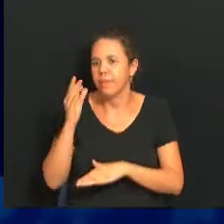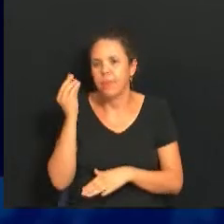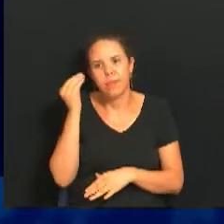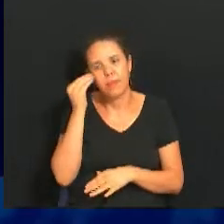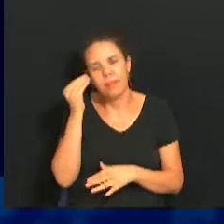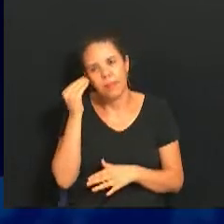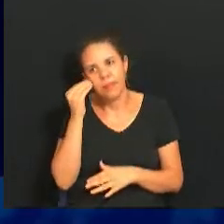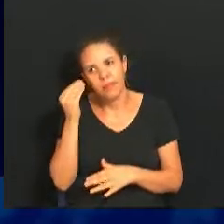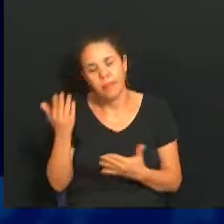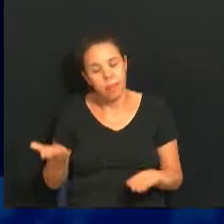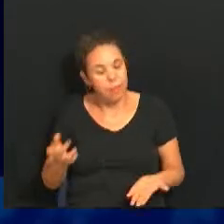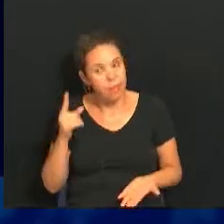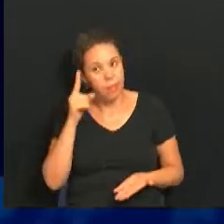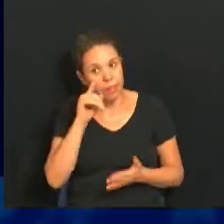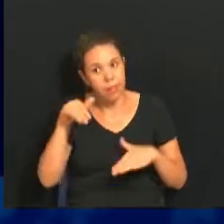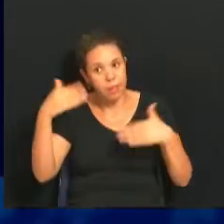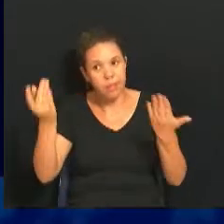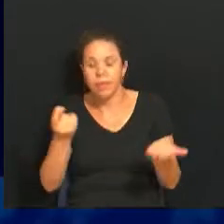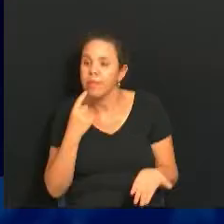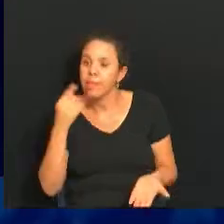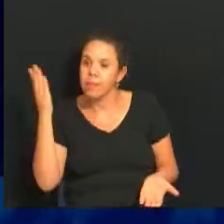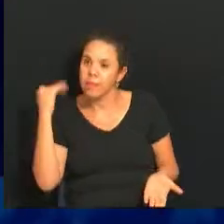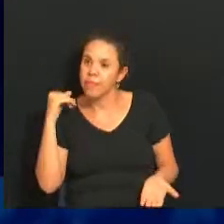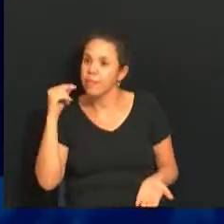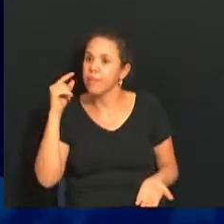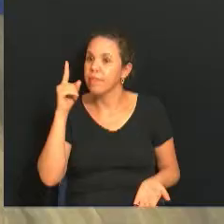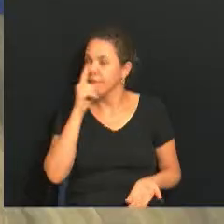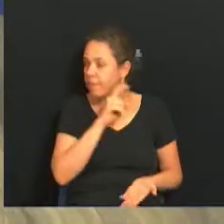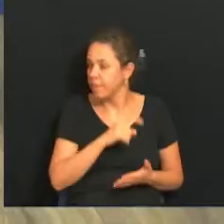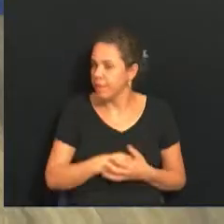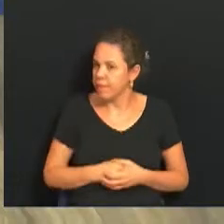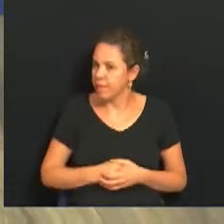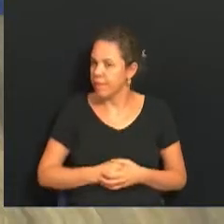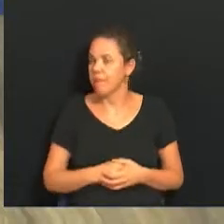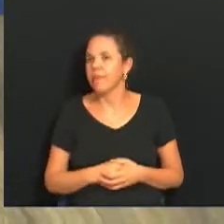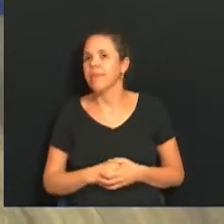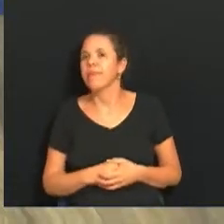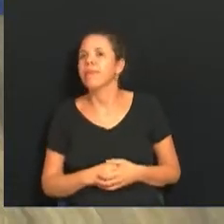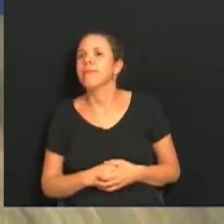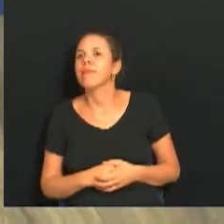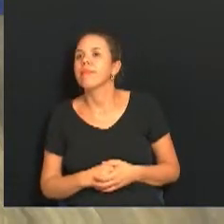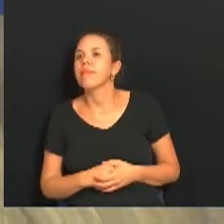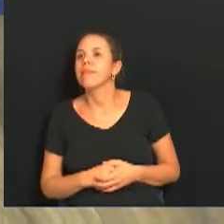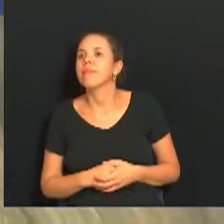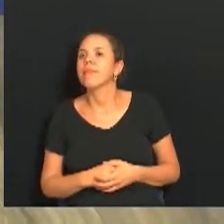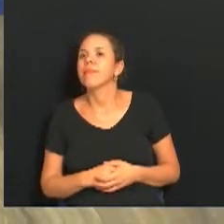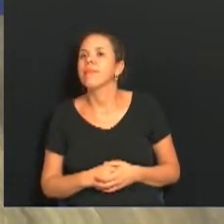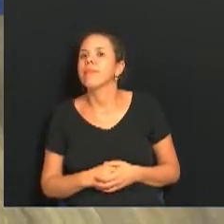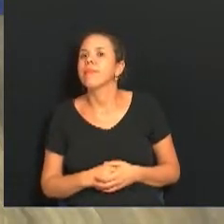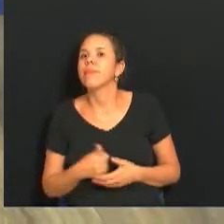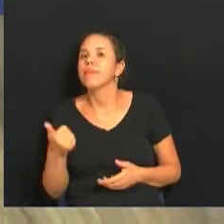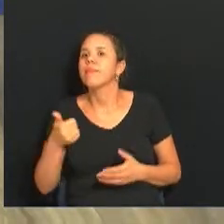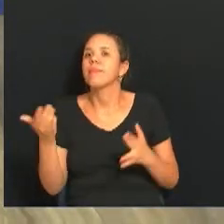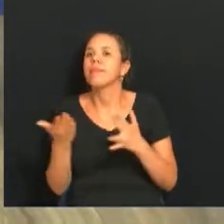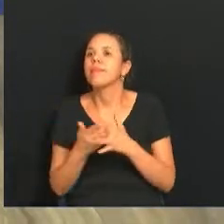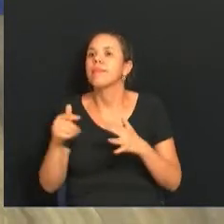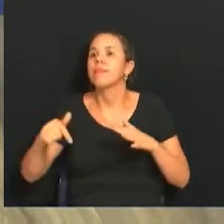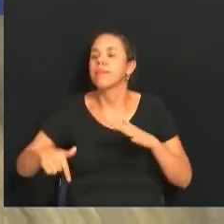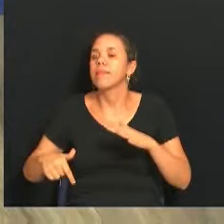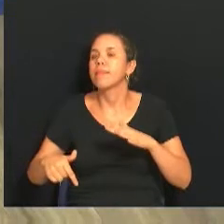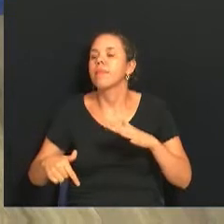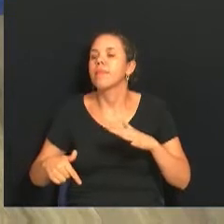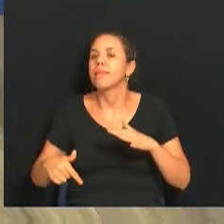o Palmeiras fora de casa, que a gente sabe que é sempre muito complicado. Vamos fazer o seguinte, primeiro intervalo aqui no nosso